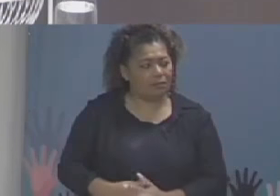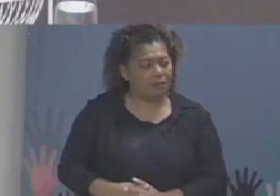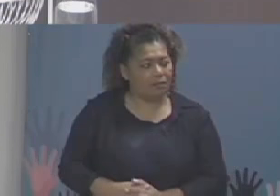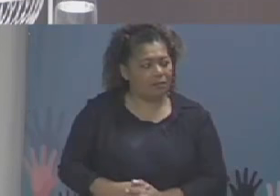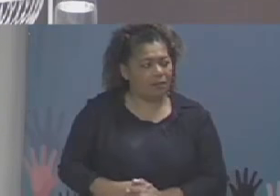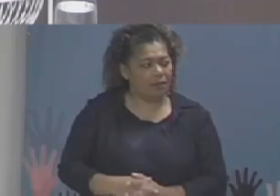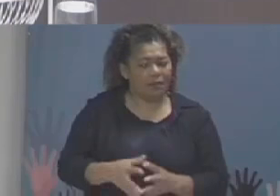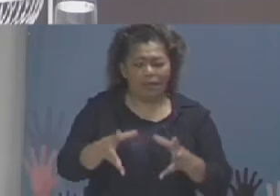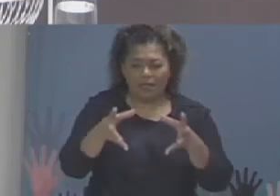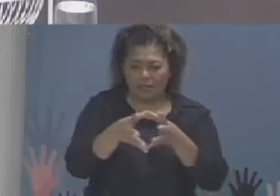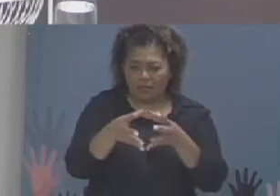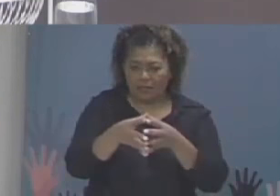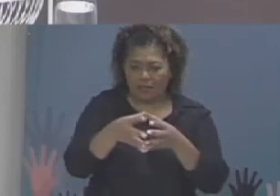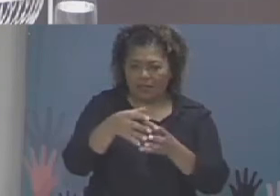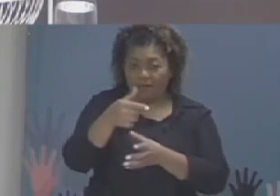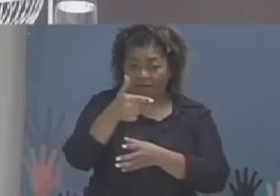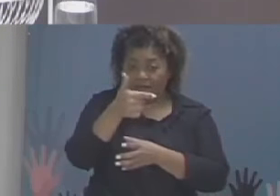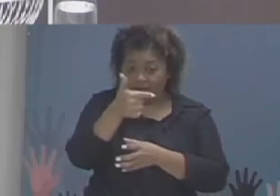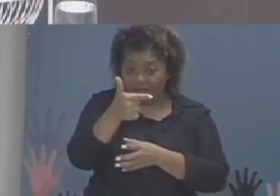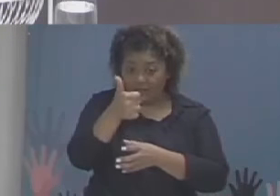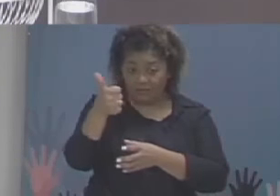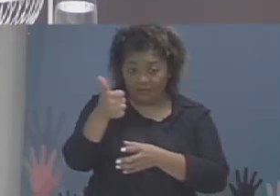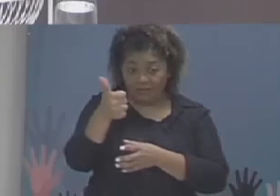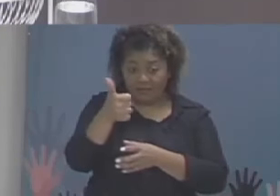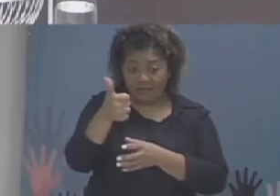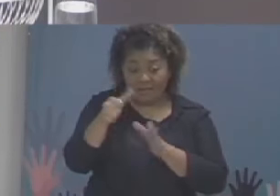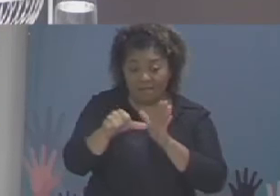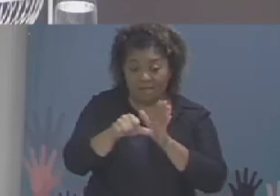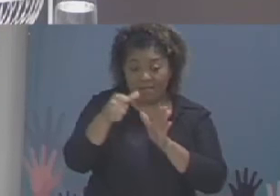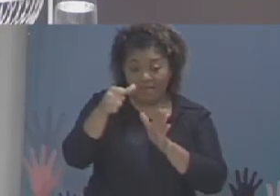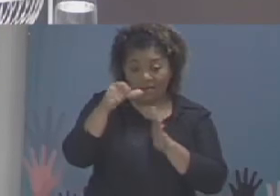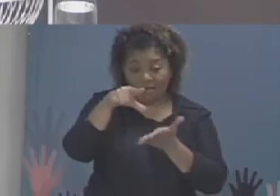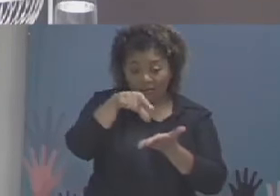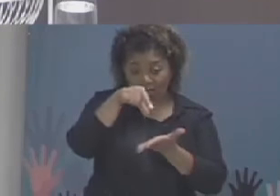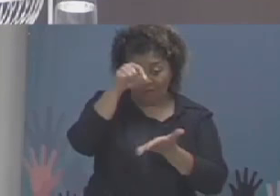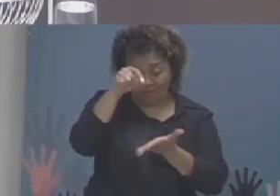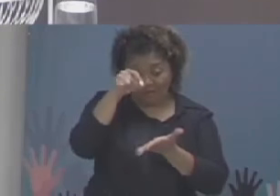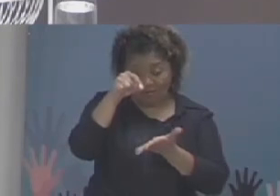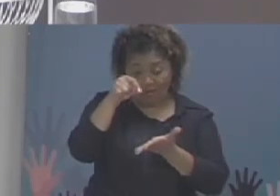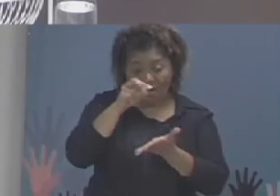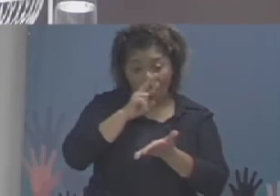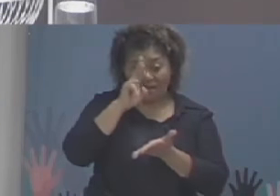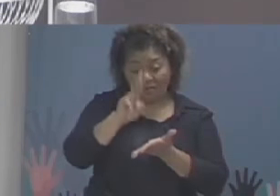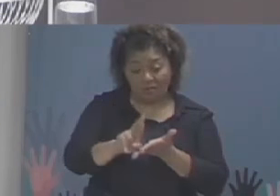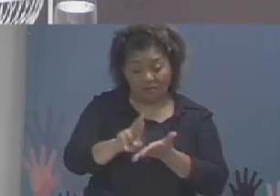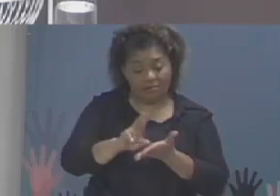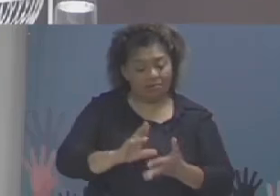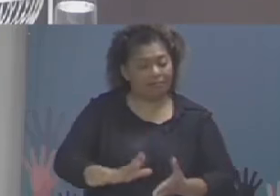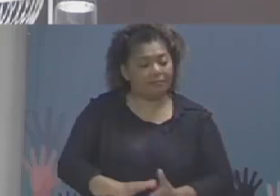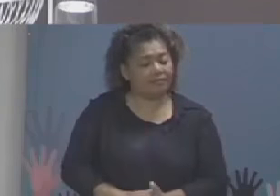Chapa 21 será a primeira na ordem do sorteio a responder.